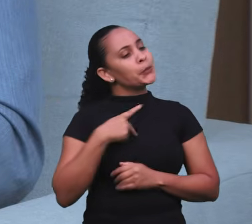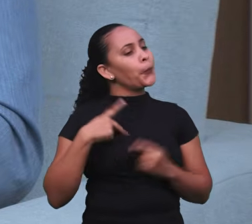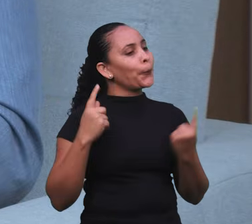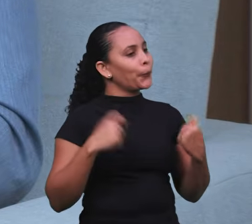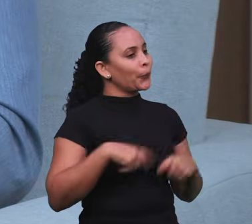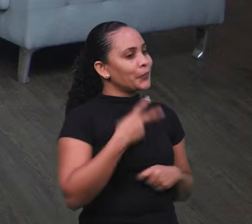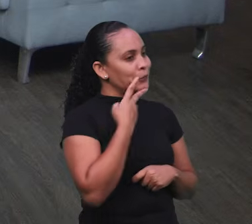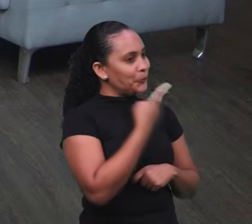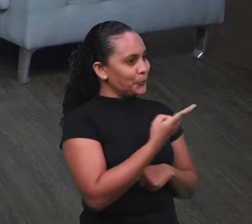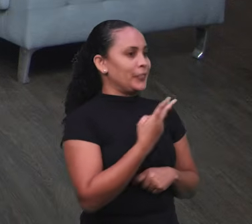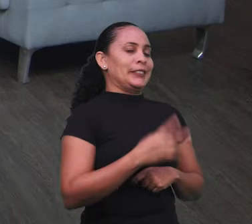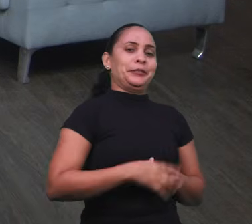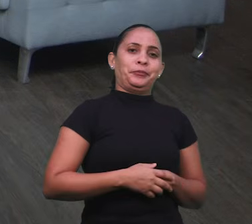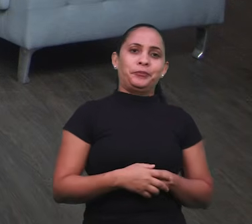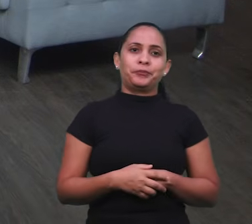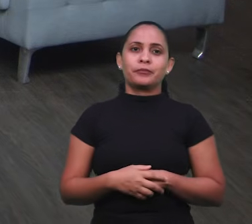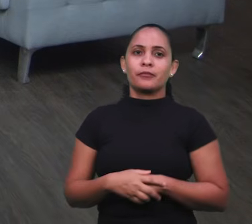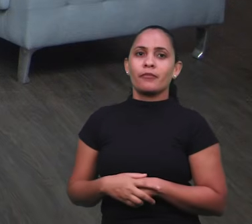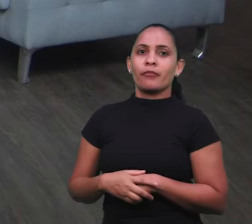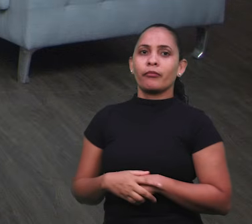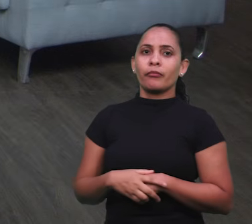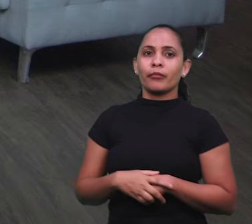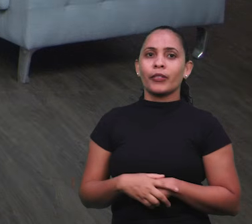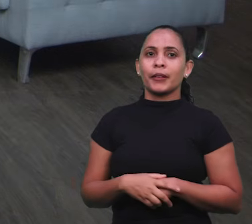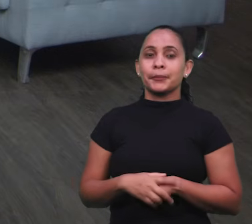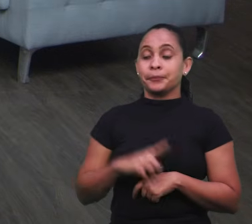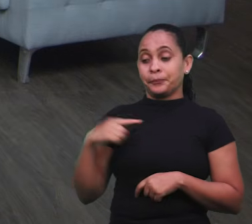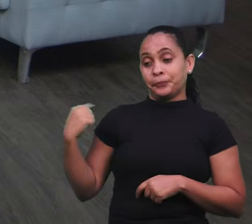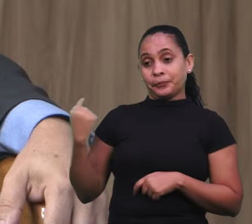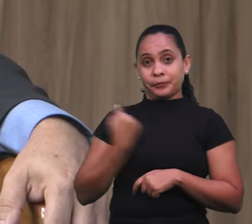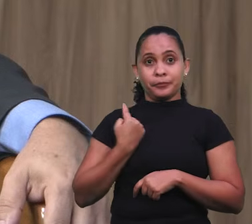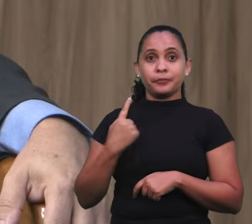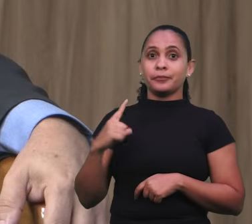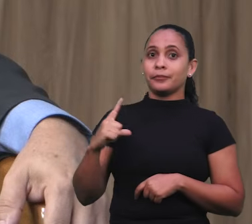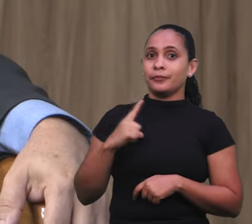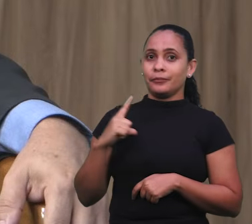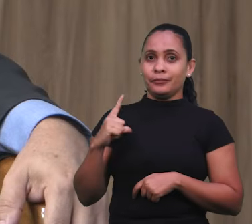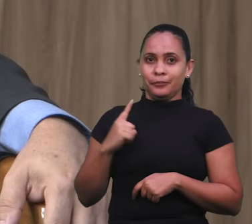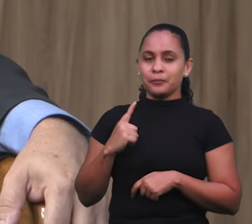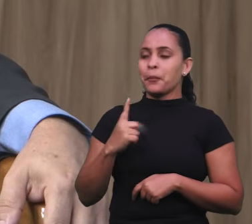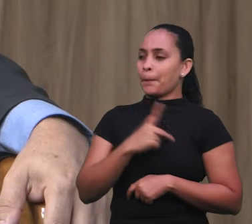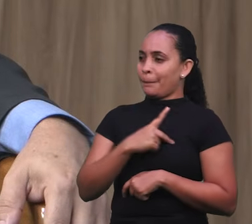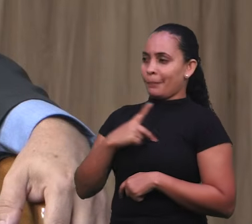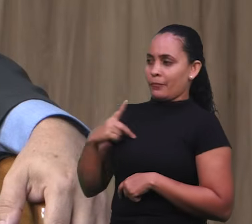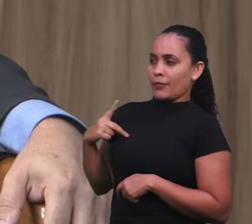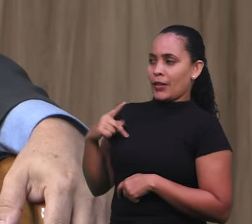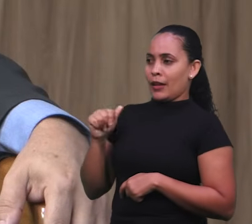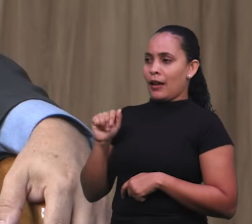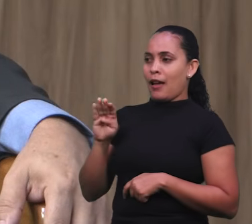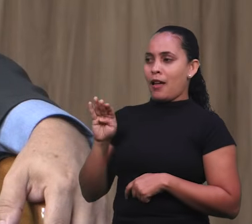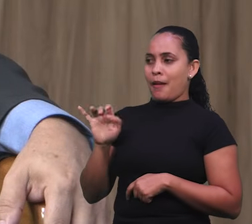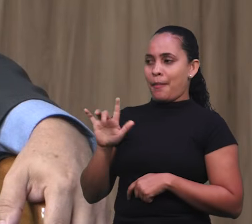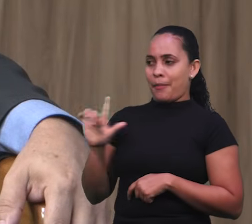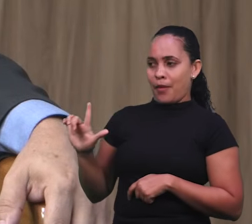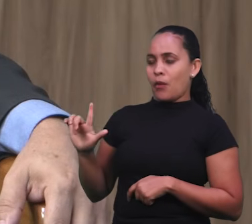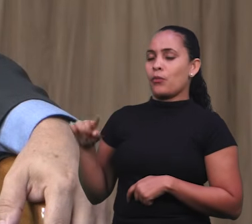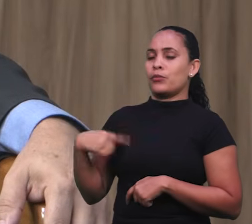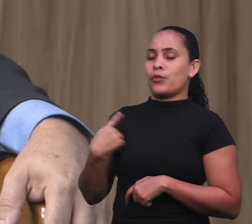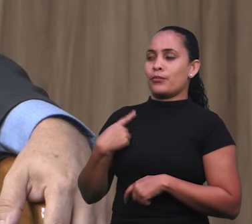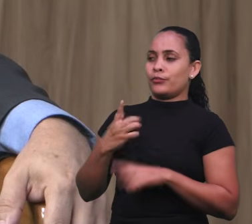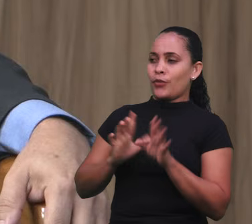pode falar a respeito disso? Nós temos, pastor Abel, aquilo que são